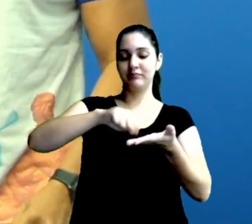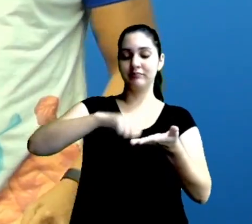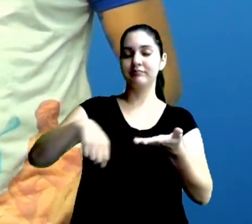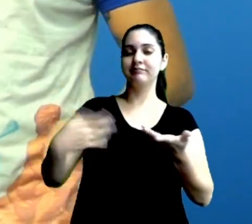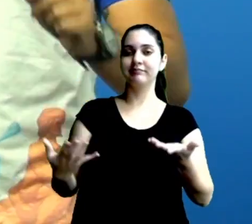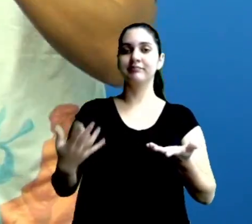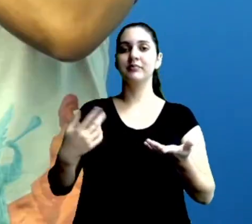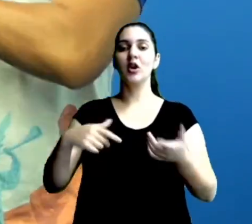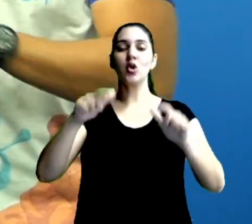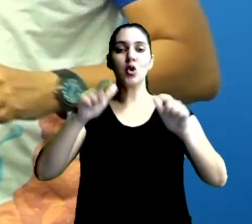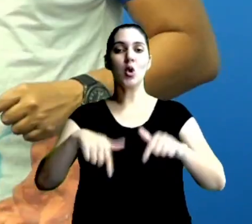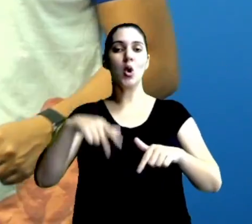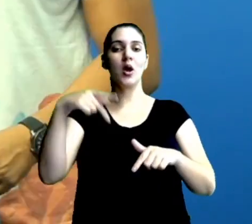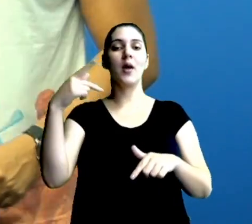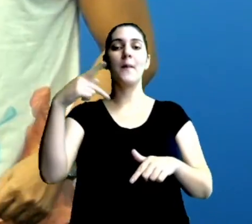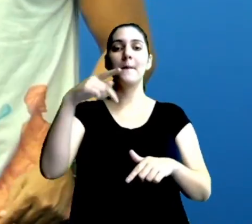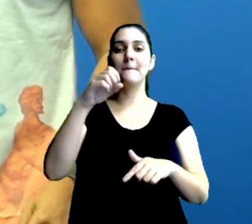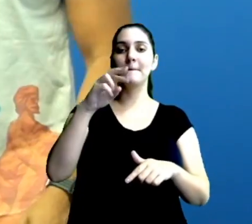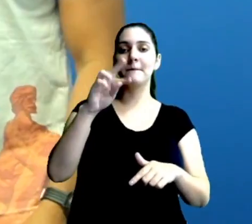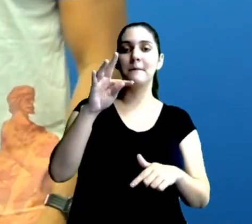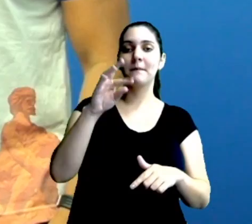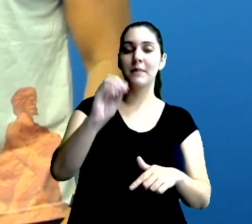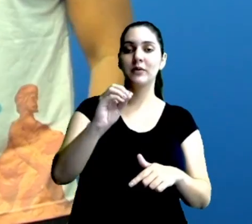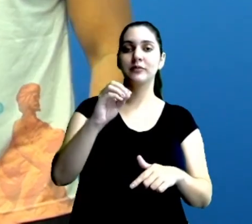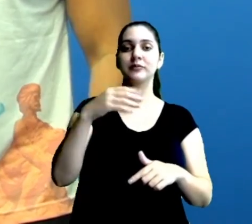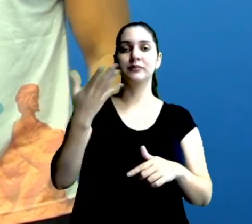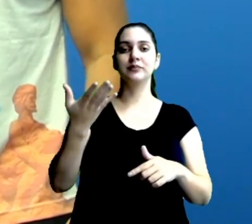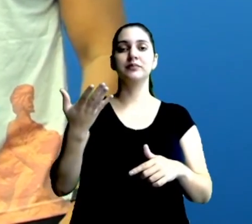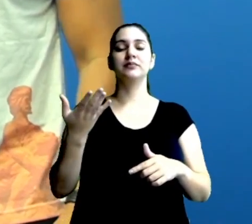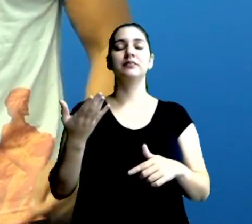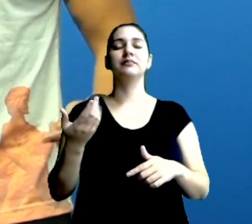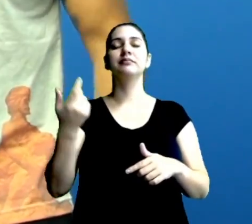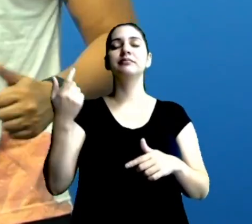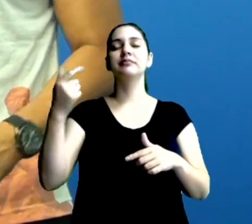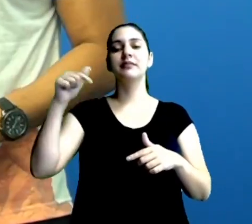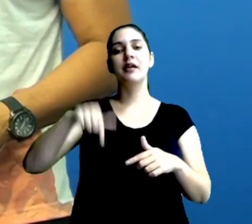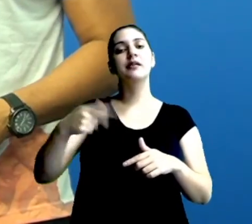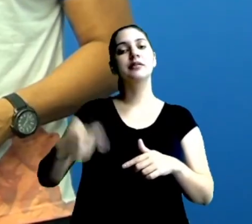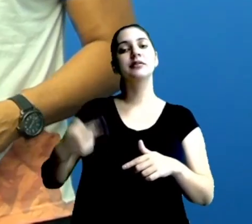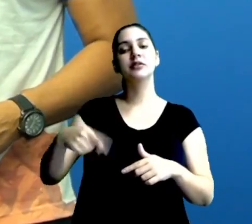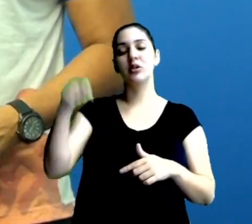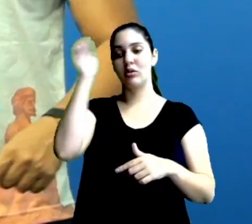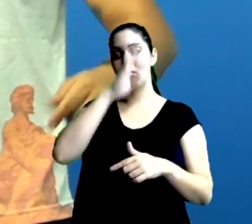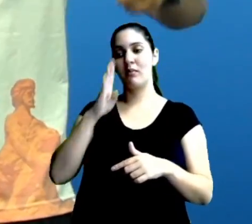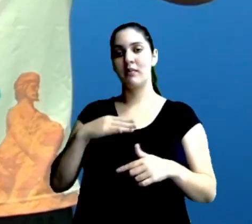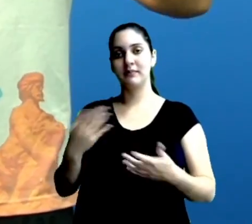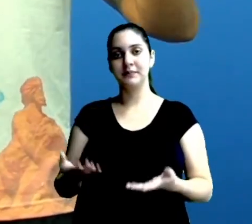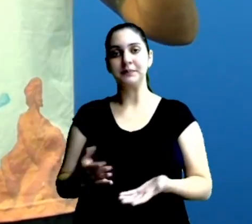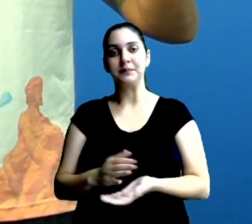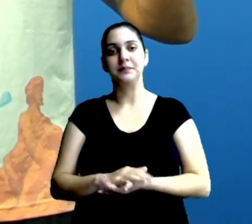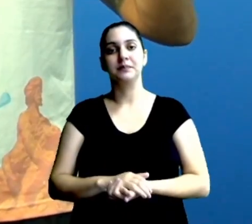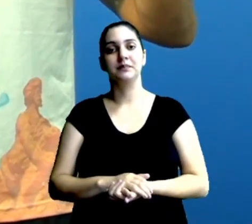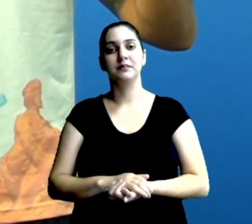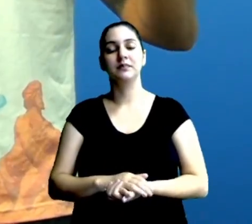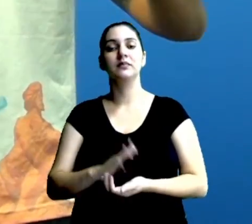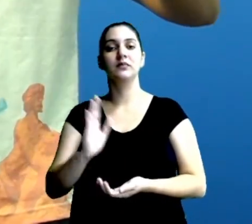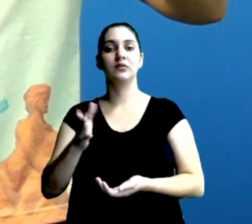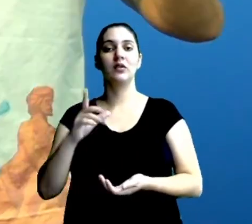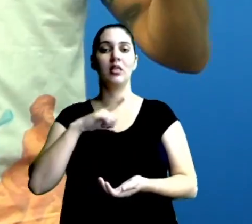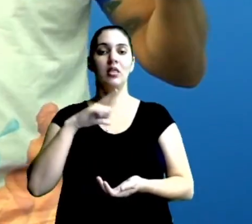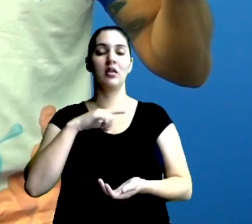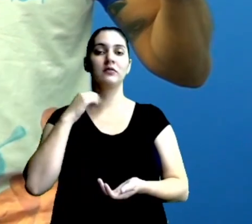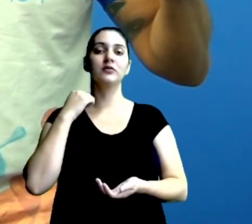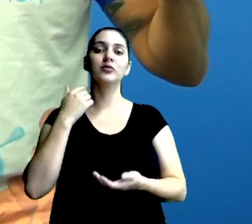Porto Seguro, a esquadra de Cabral pisa em território atualmente brasileiro. Já teve o nome